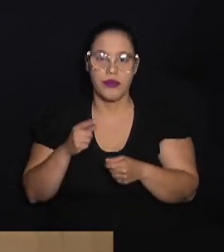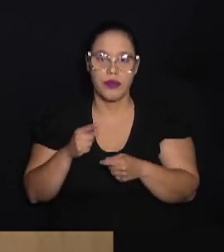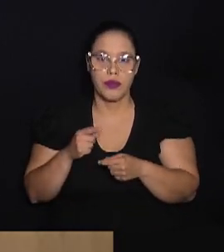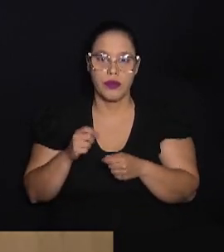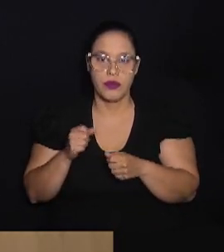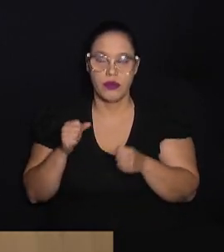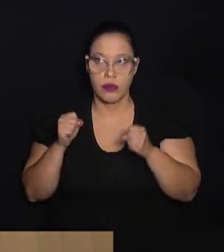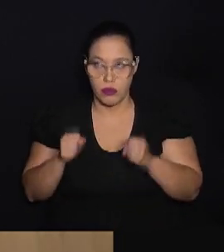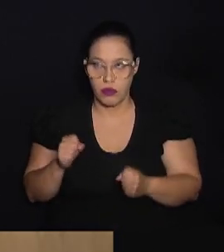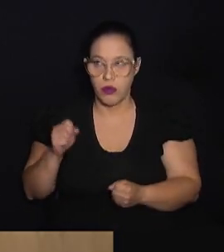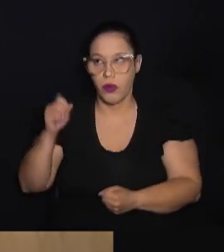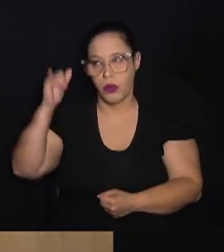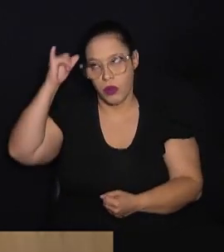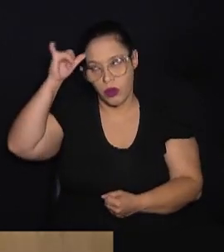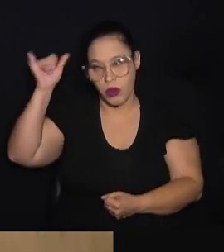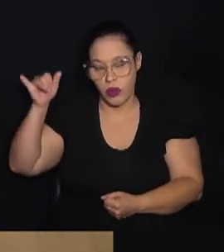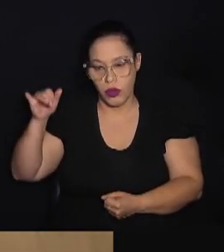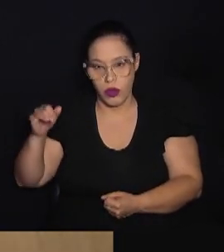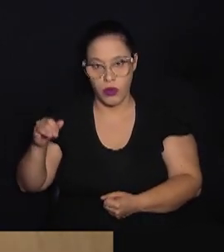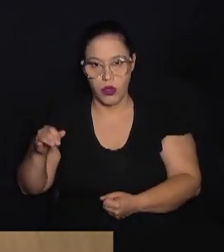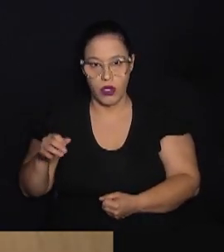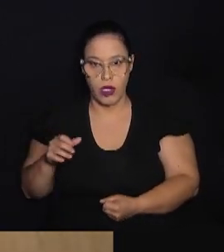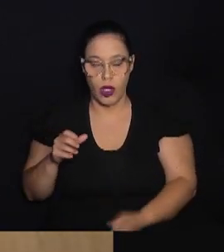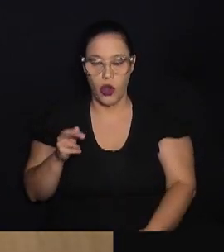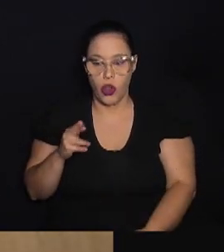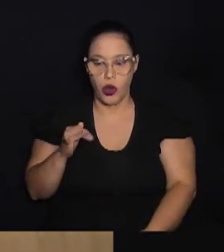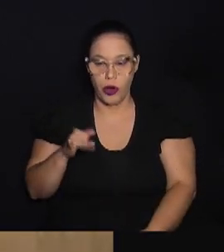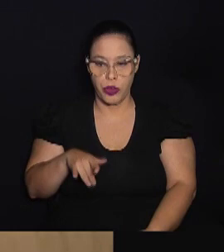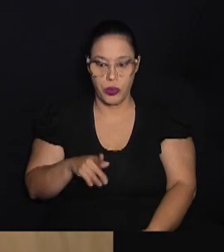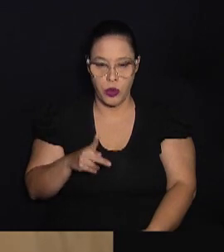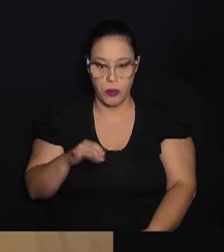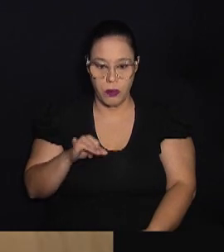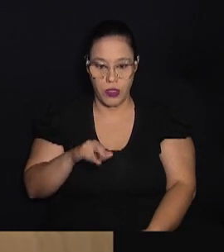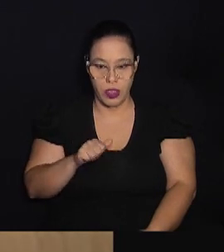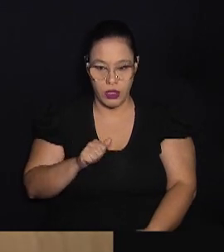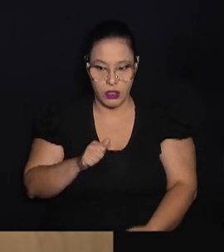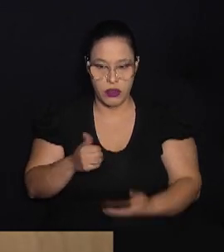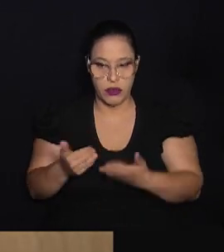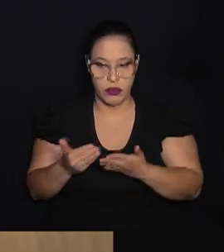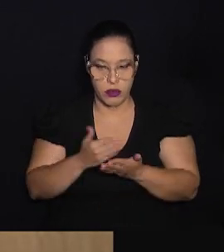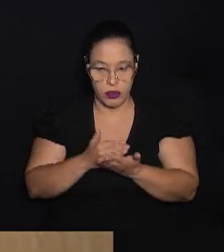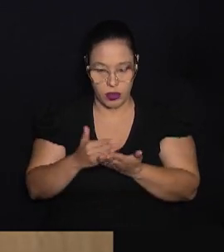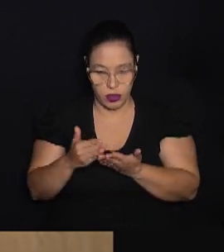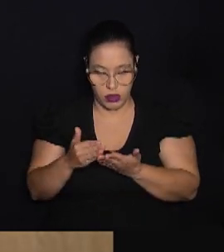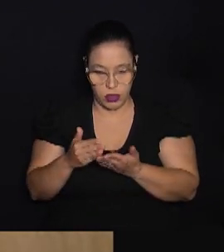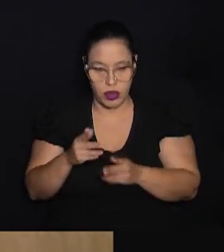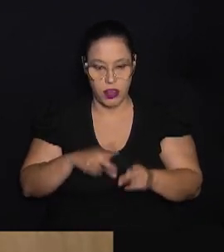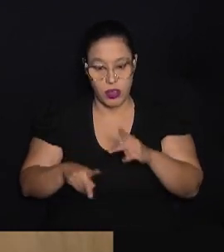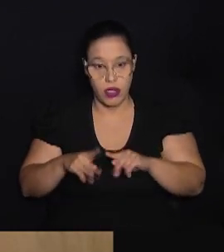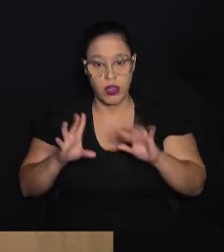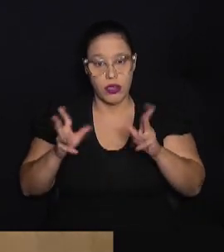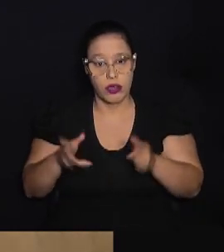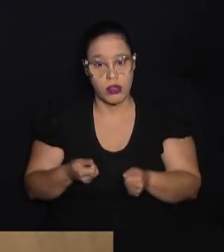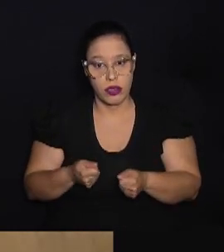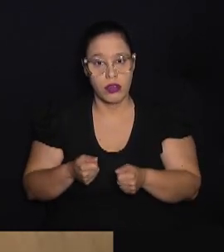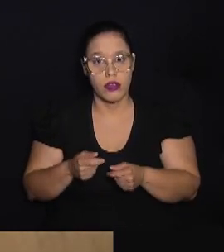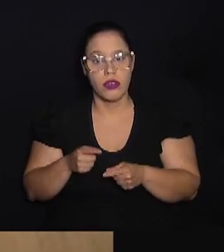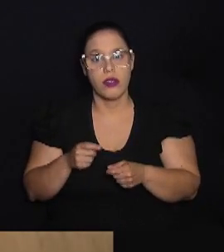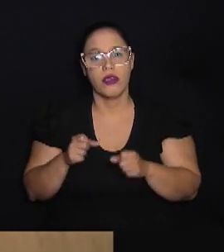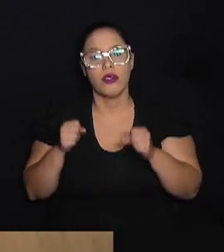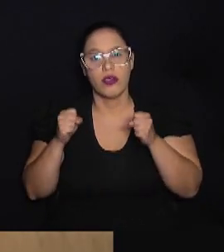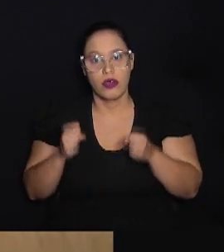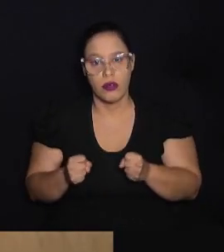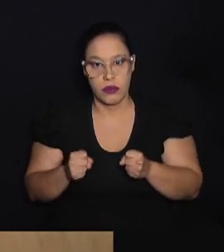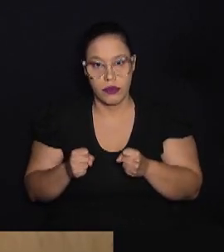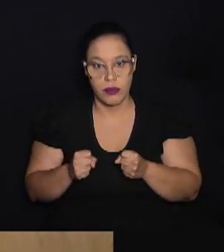preventivas tanto de rastreamento, como colonoscopia, começando mais precocemente do que a população geral, e pode fazer alguns casos,